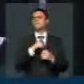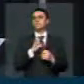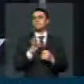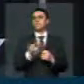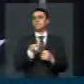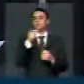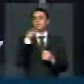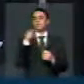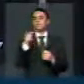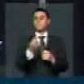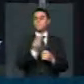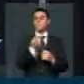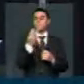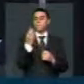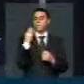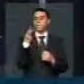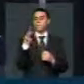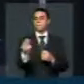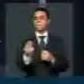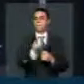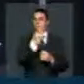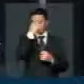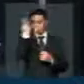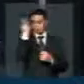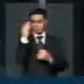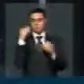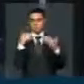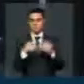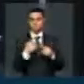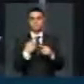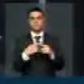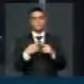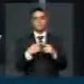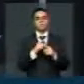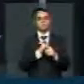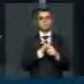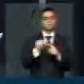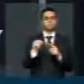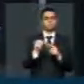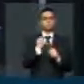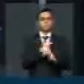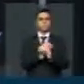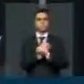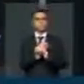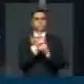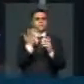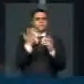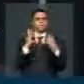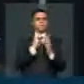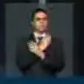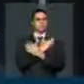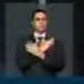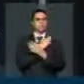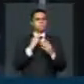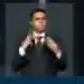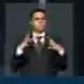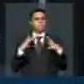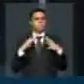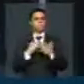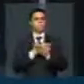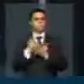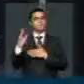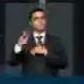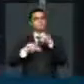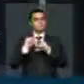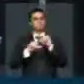participantes, que tem com o objetivo de driblar a inatividade e aumentar a participação social das pessoas. O Dia